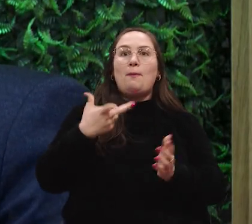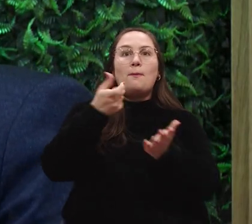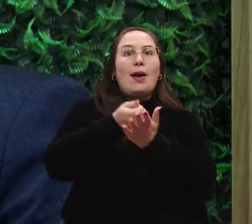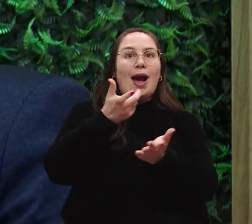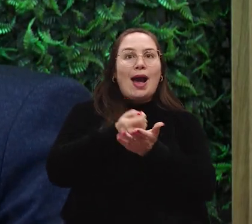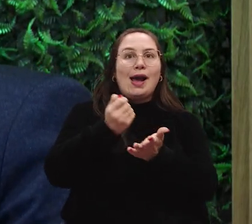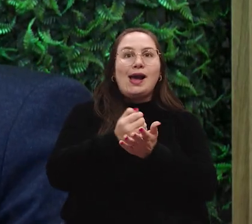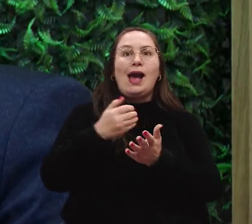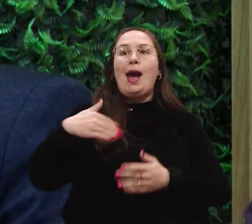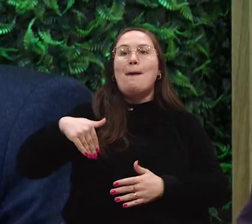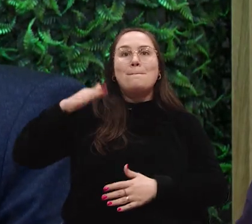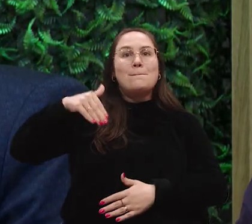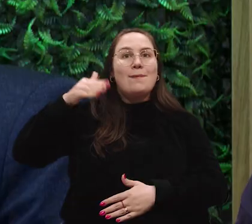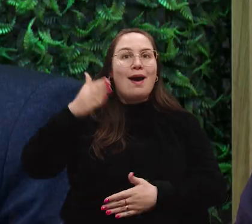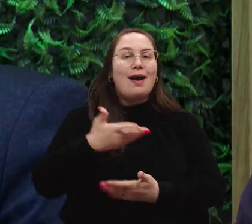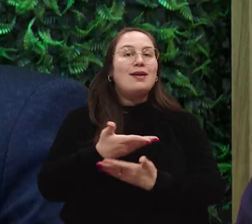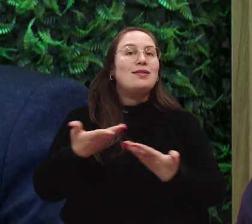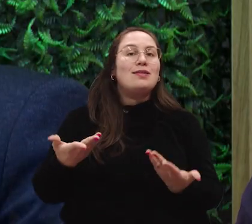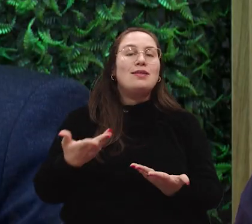tipo, esse plano